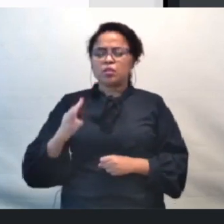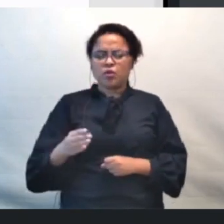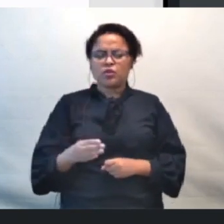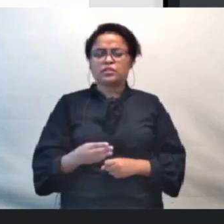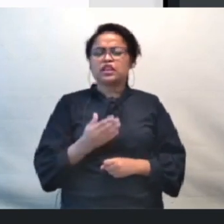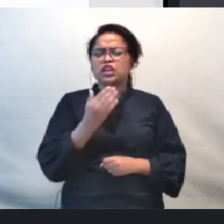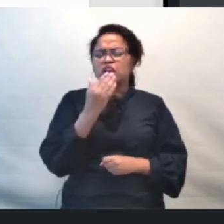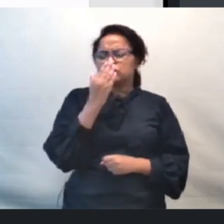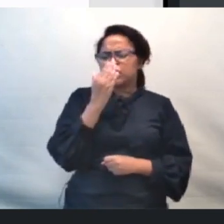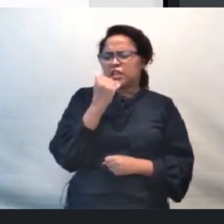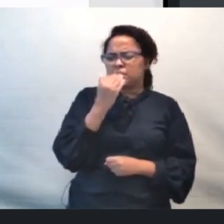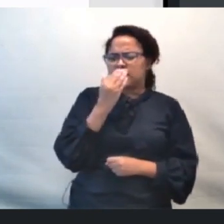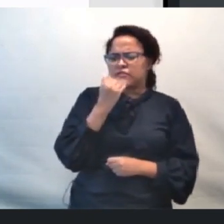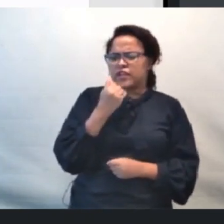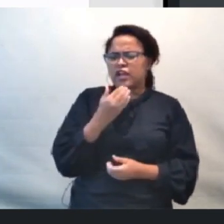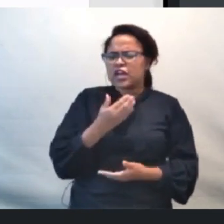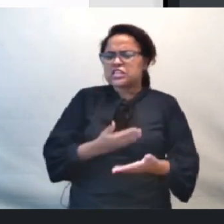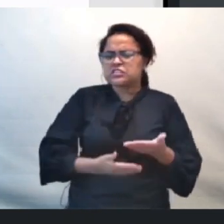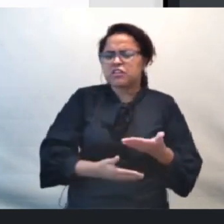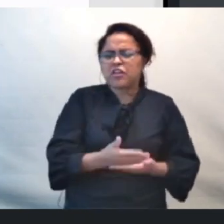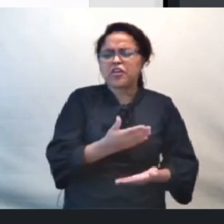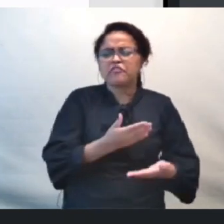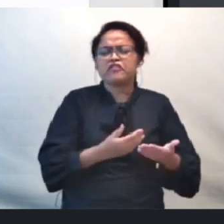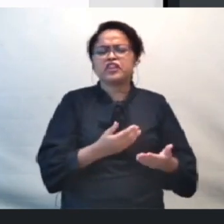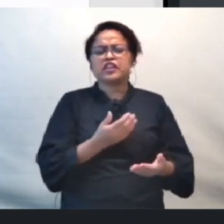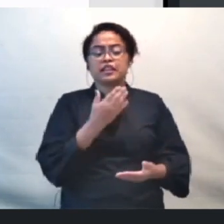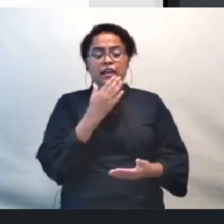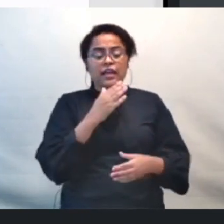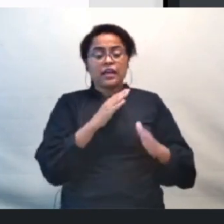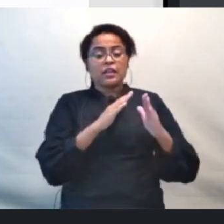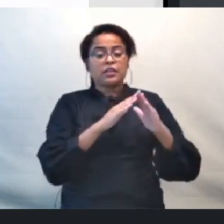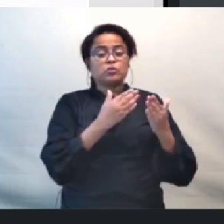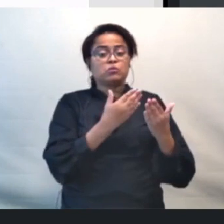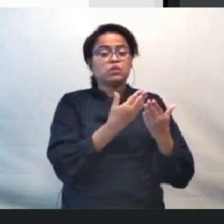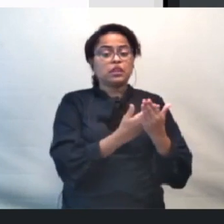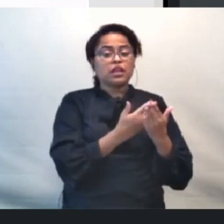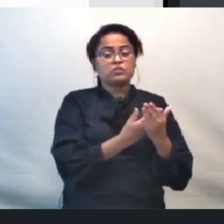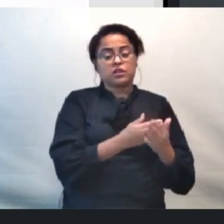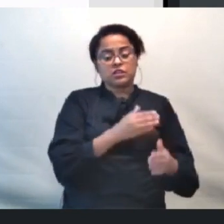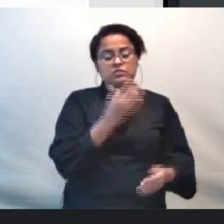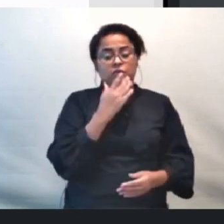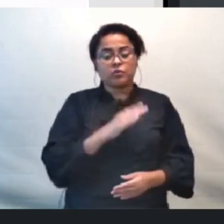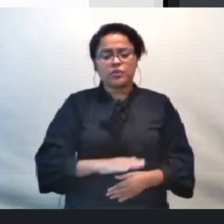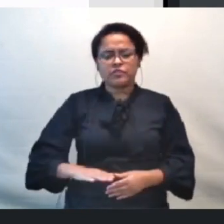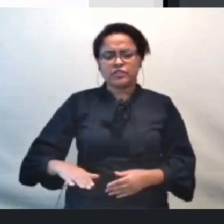refeições servidas às unidades de educação infantil, ensino fundamental e EJA.